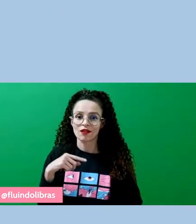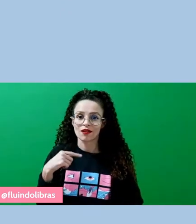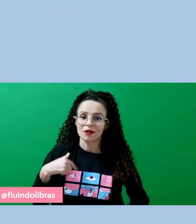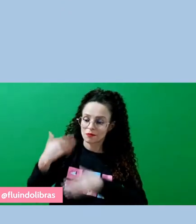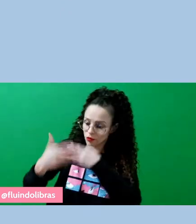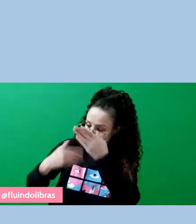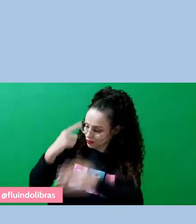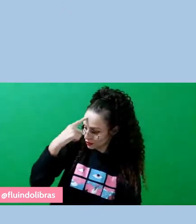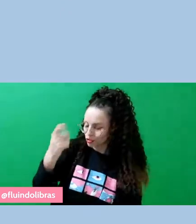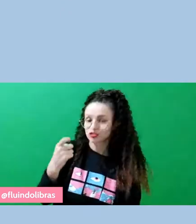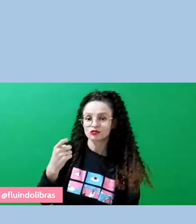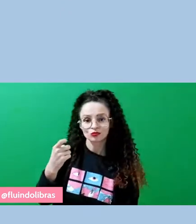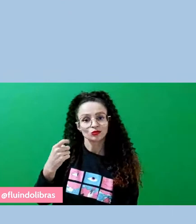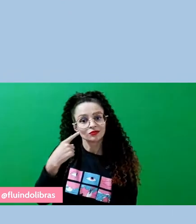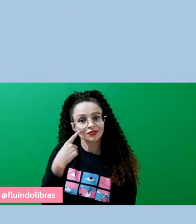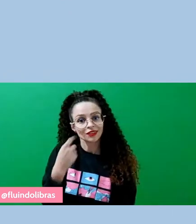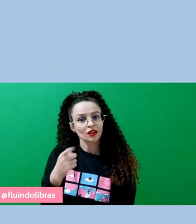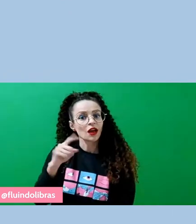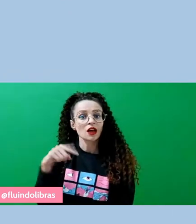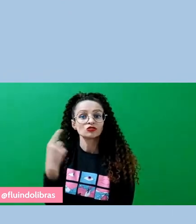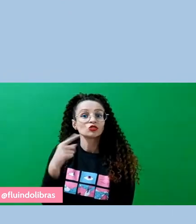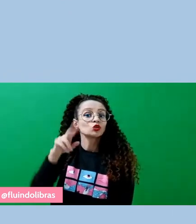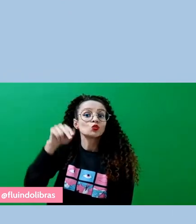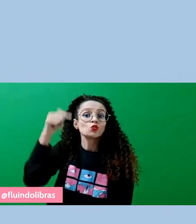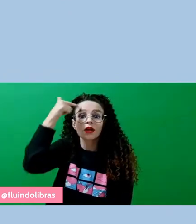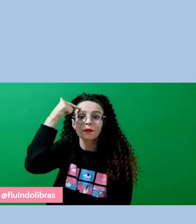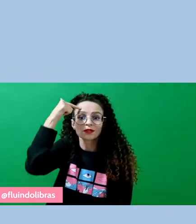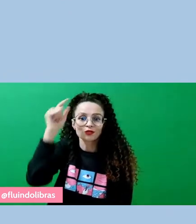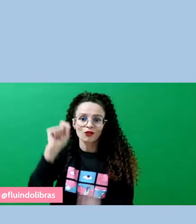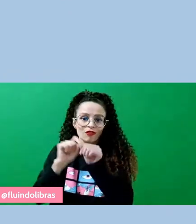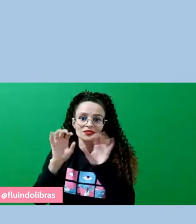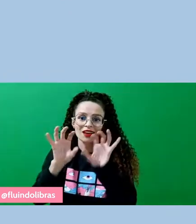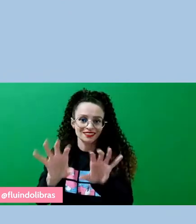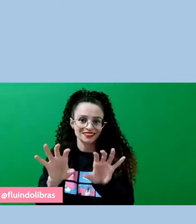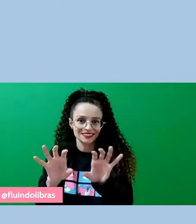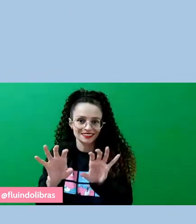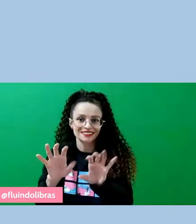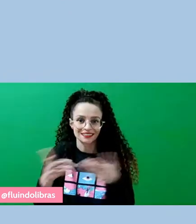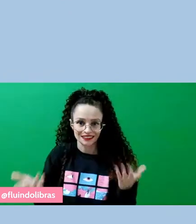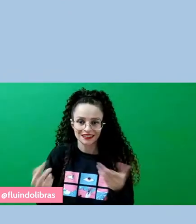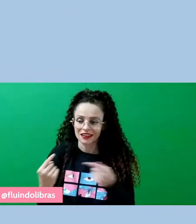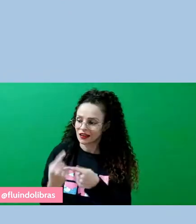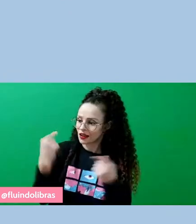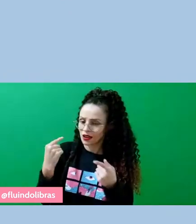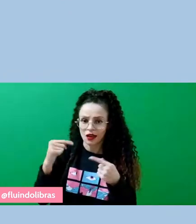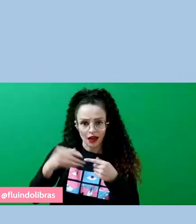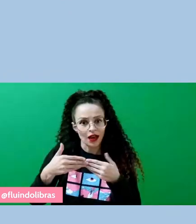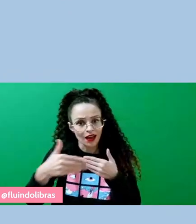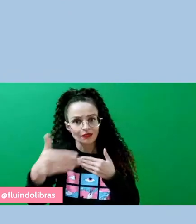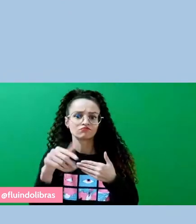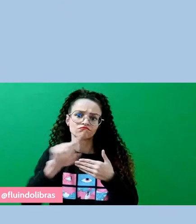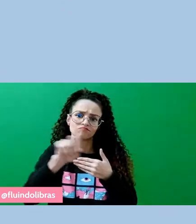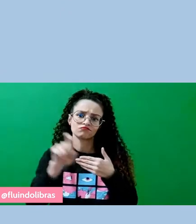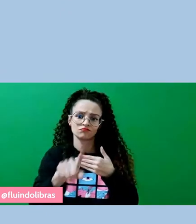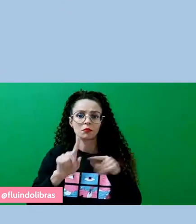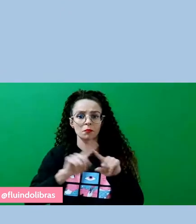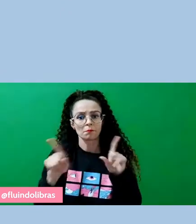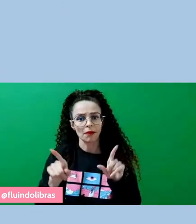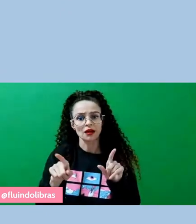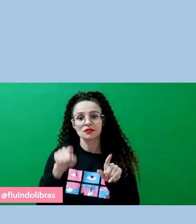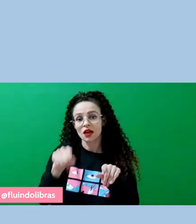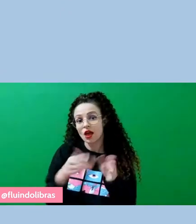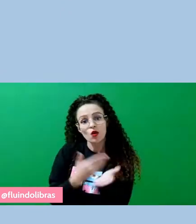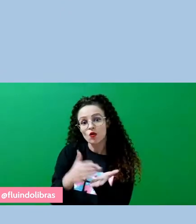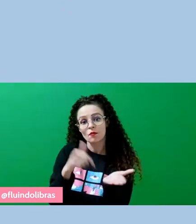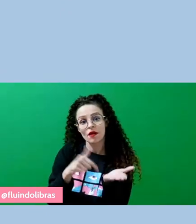gente nunca teria pensado em fazer uma peça num palco que é um Zoom. Eu não estou dizendo que agora vai ser, mas essa é a nossa ponto de partida, entende? A